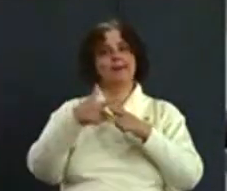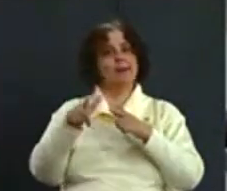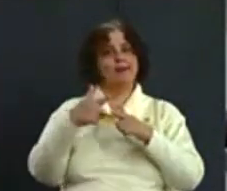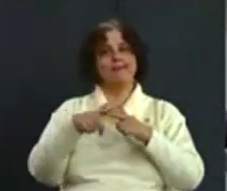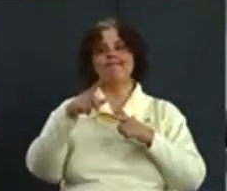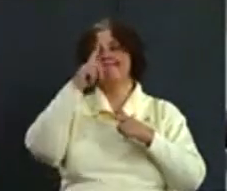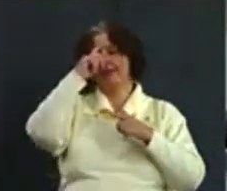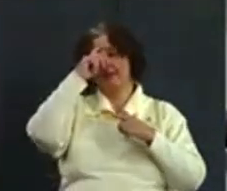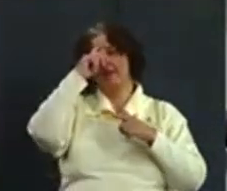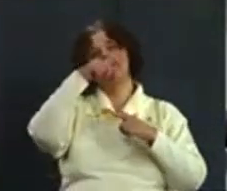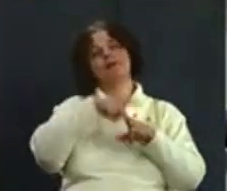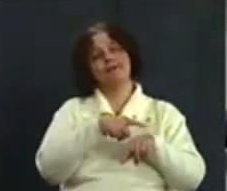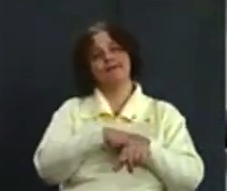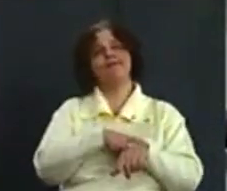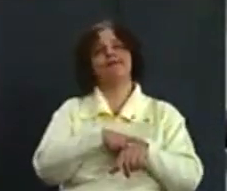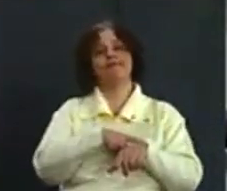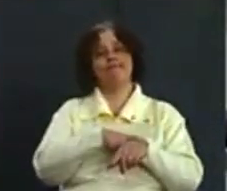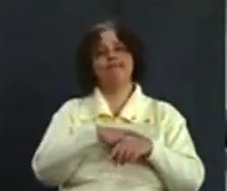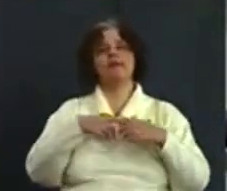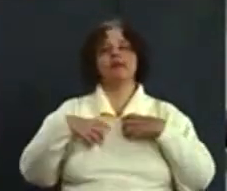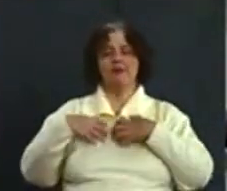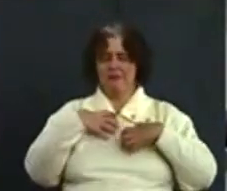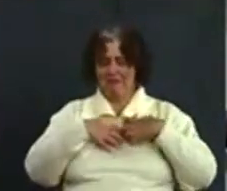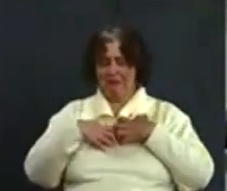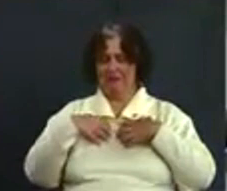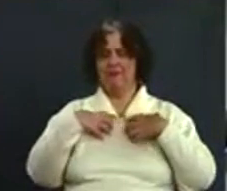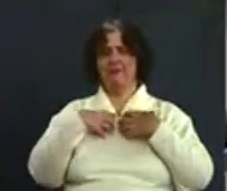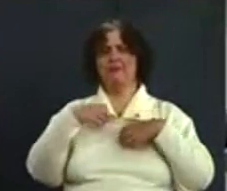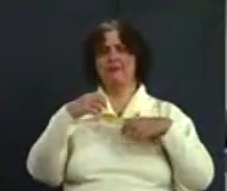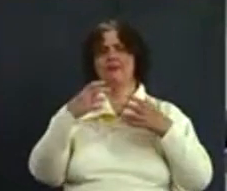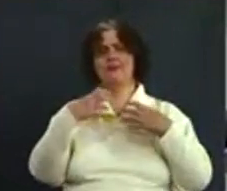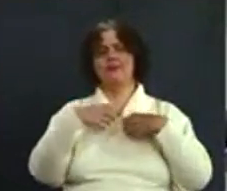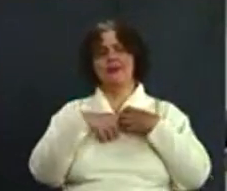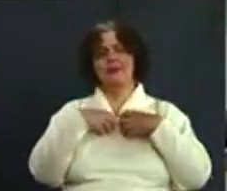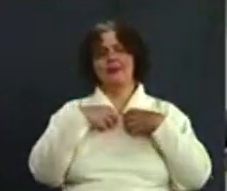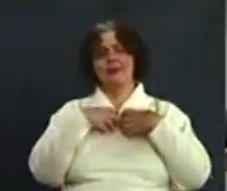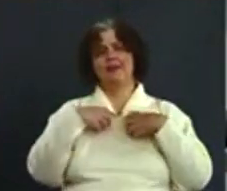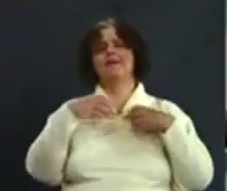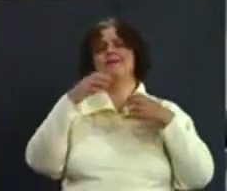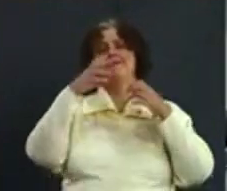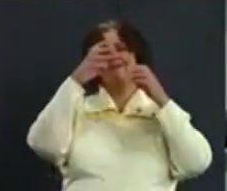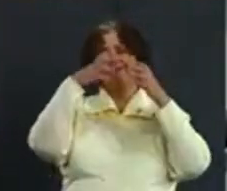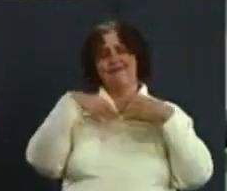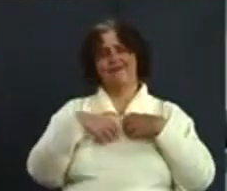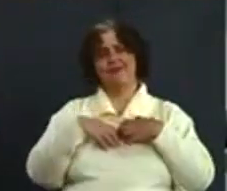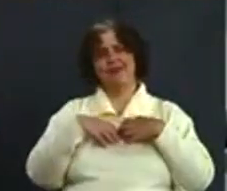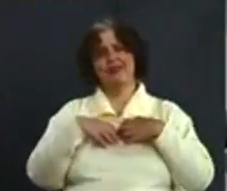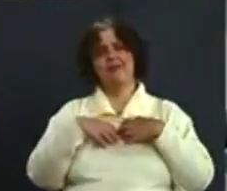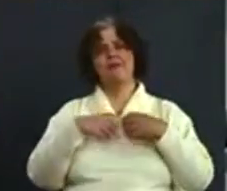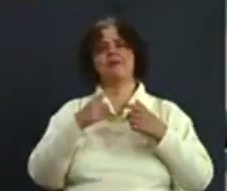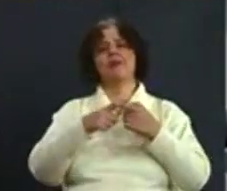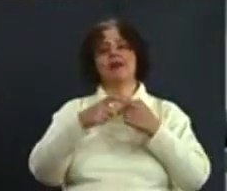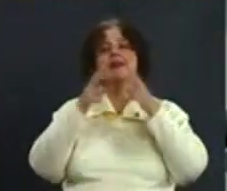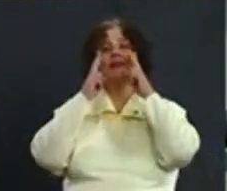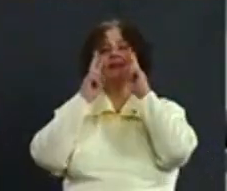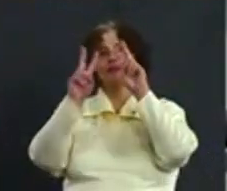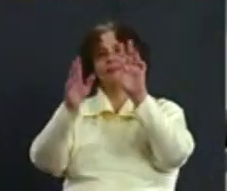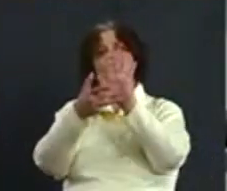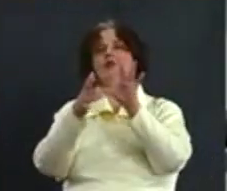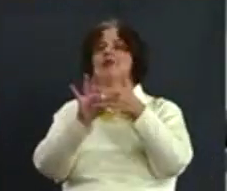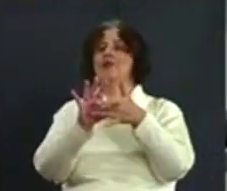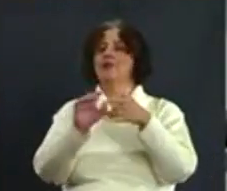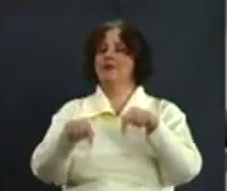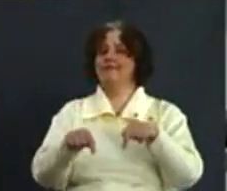enfrentar angústias e aflições por conta de serem testemunhas de Jesus nesta terra. É